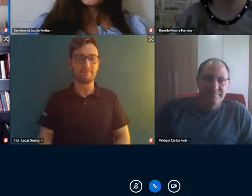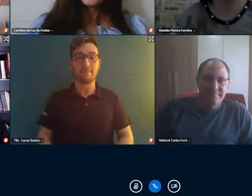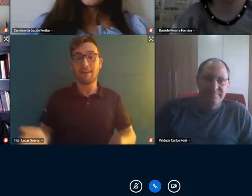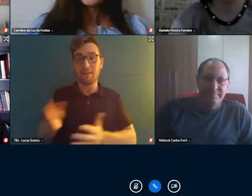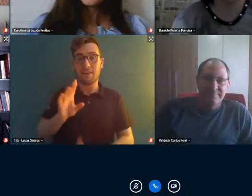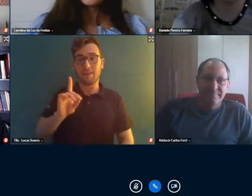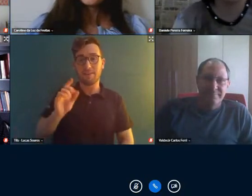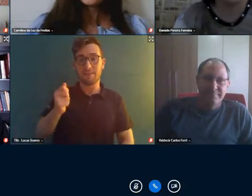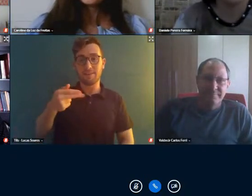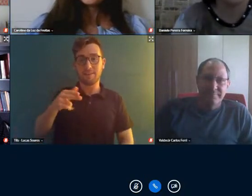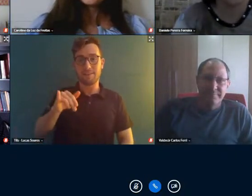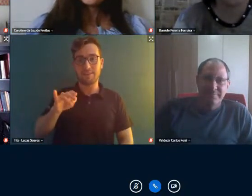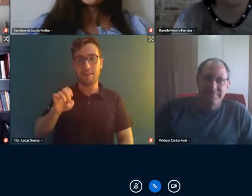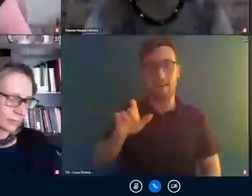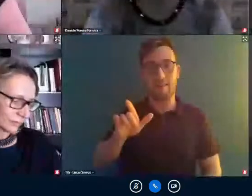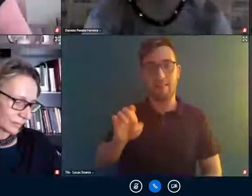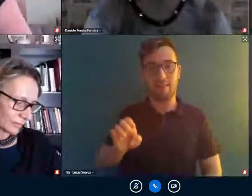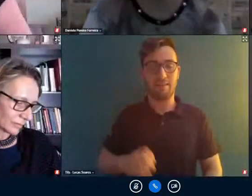Daniele...